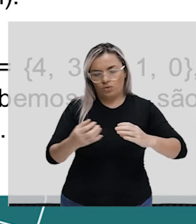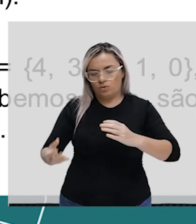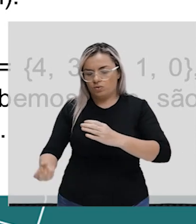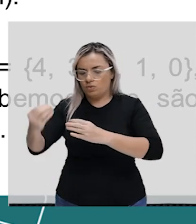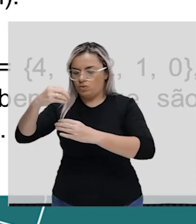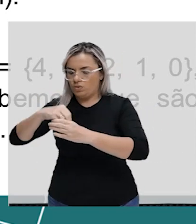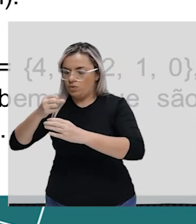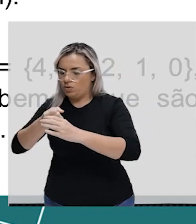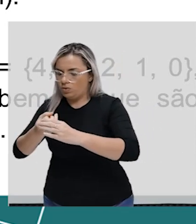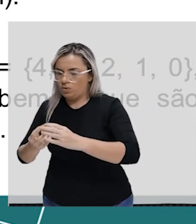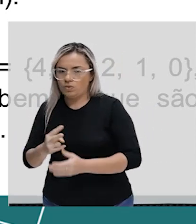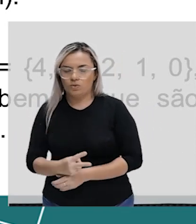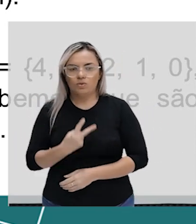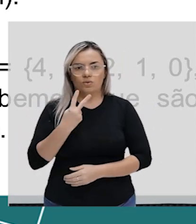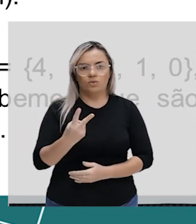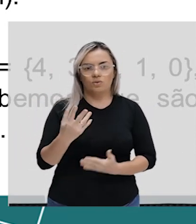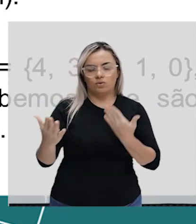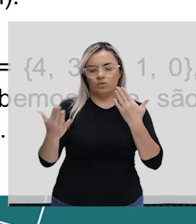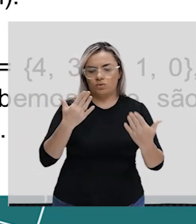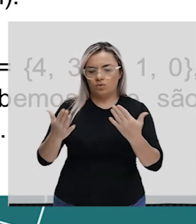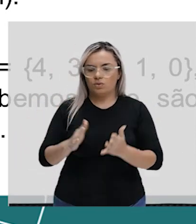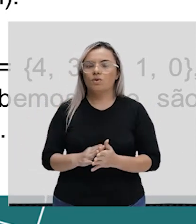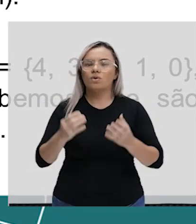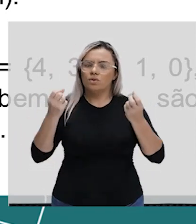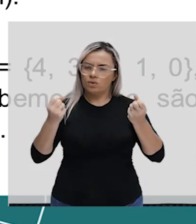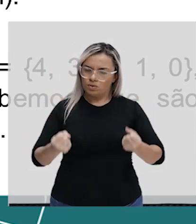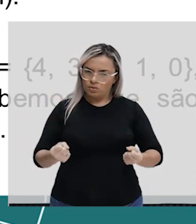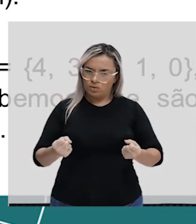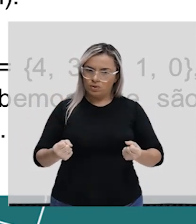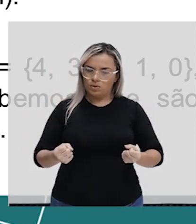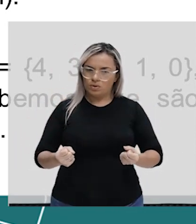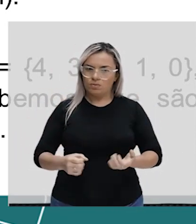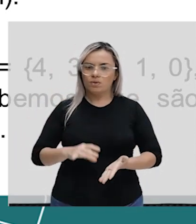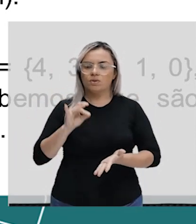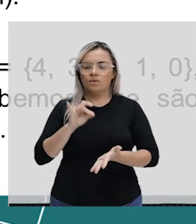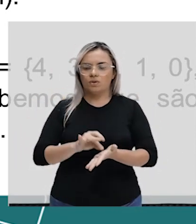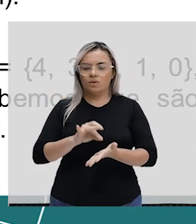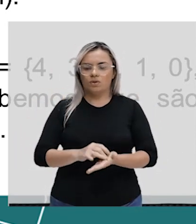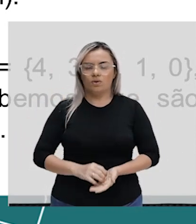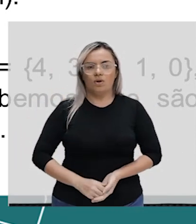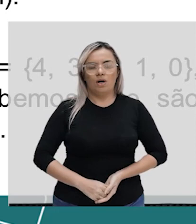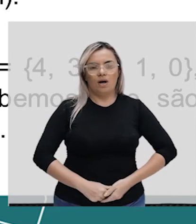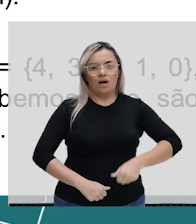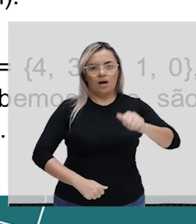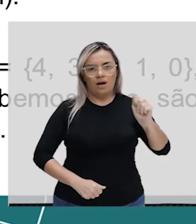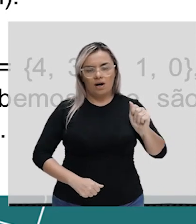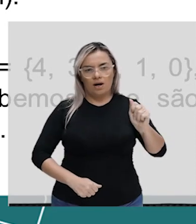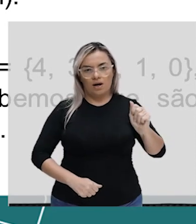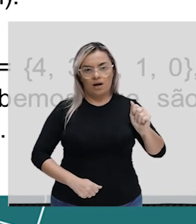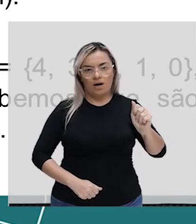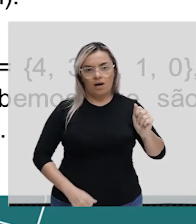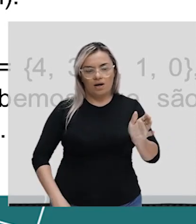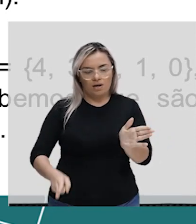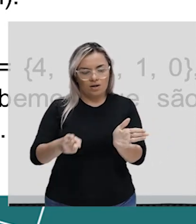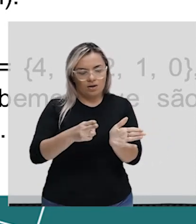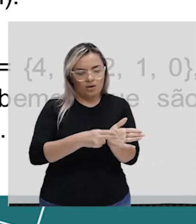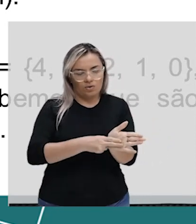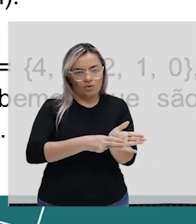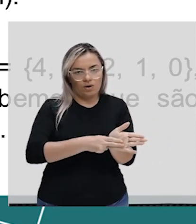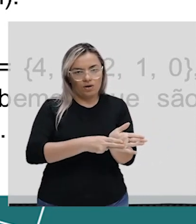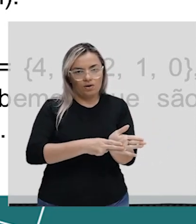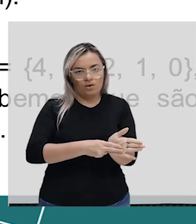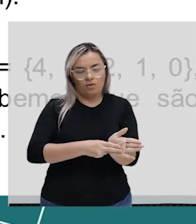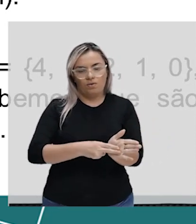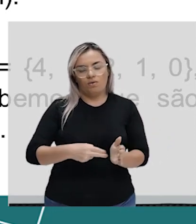conjuntos dados, nós já podemos dizer que esses conjuntos são iguais, ou seja, que o conjunto A é igual ao conjunto B. Como eu disse para você,